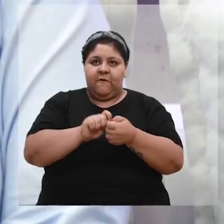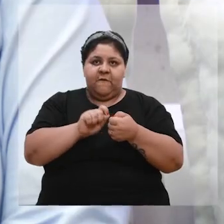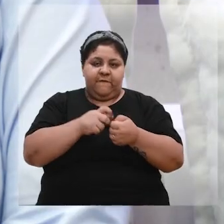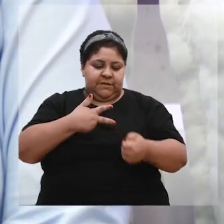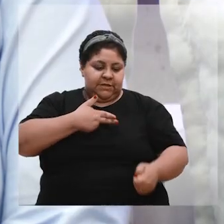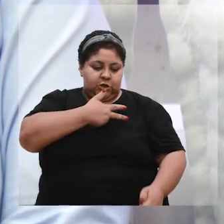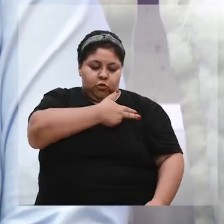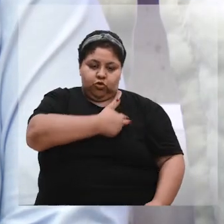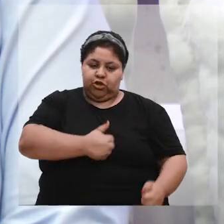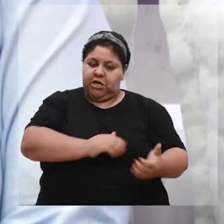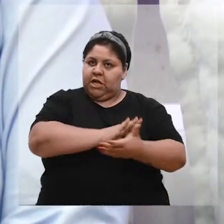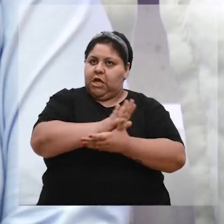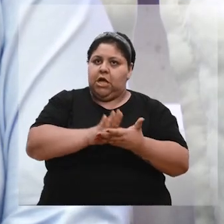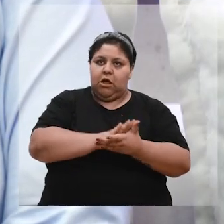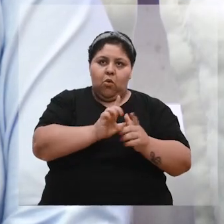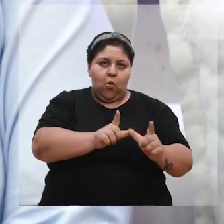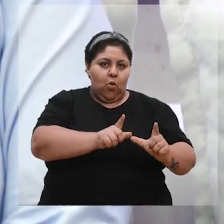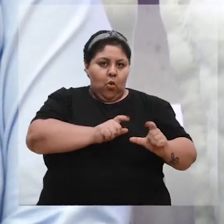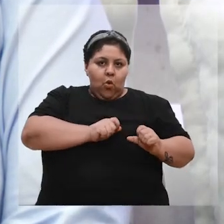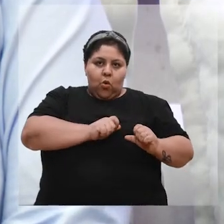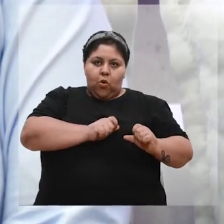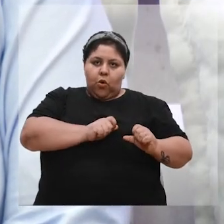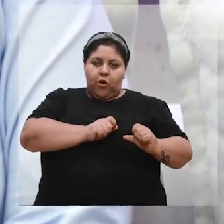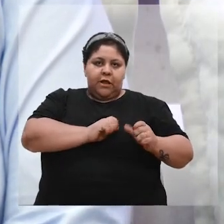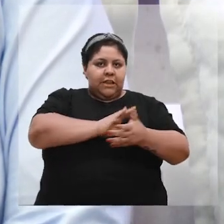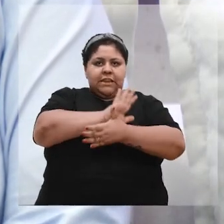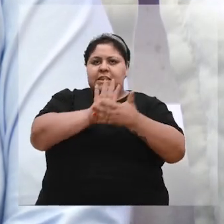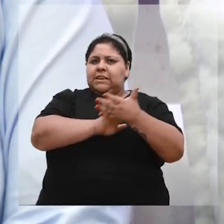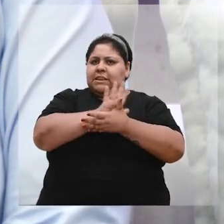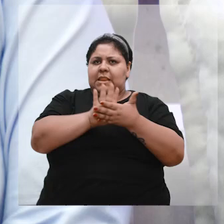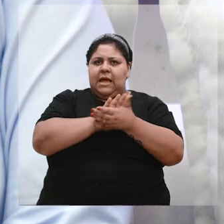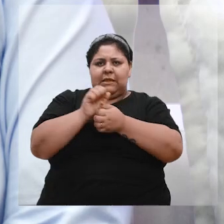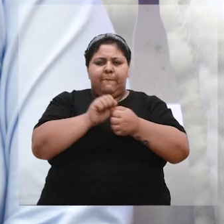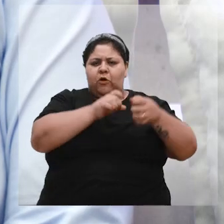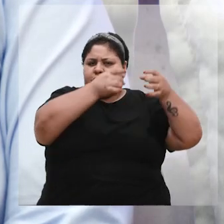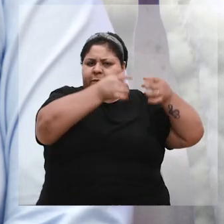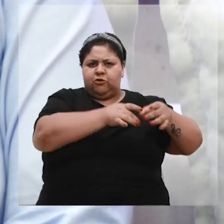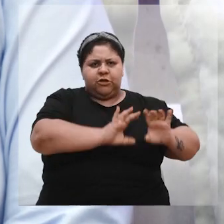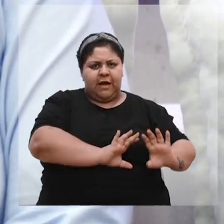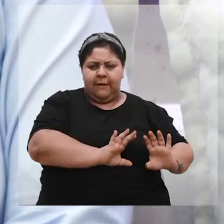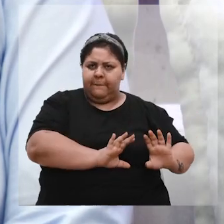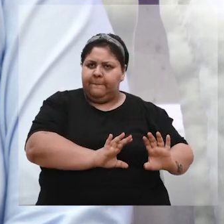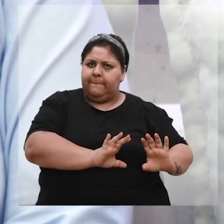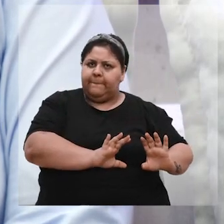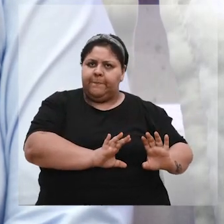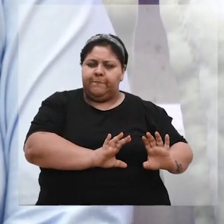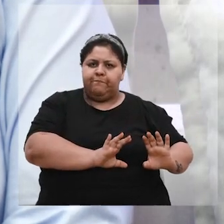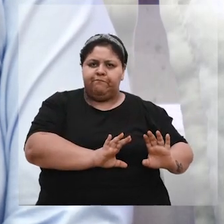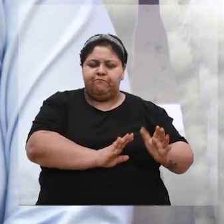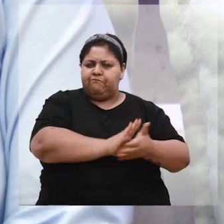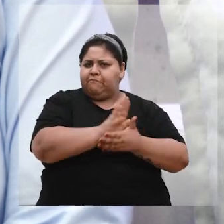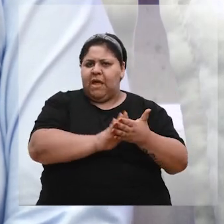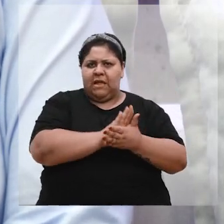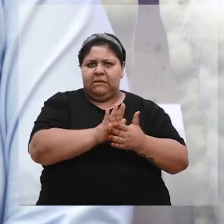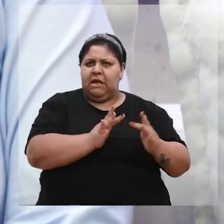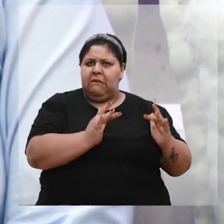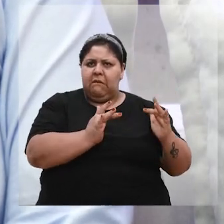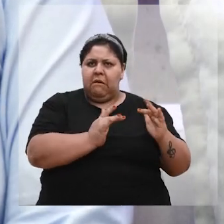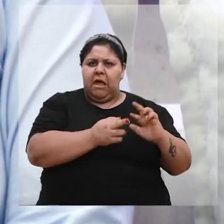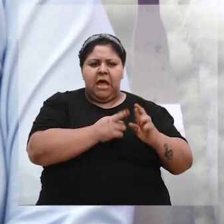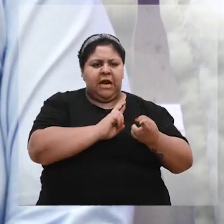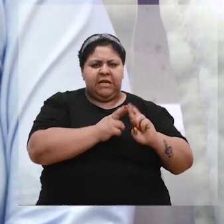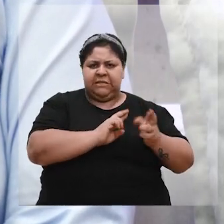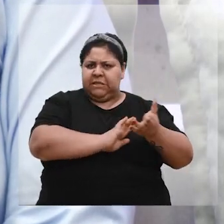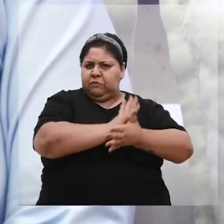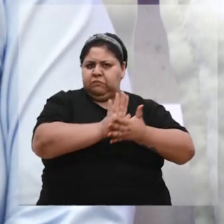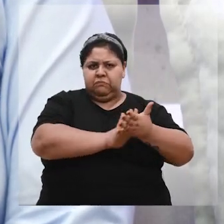fazer cirurgias mamárias também, redução de mama, isso não... Precisa. Às vezes, né? Não tem nenhuma